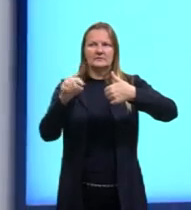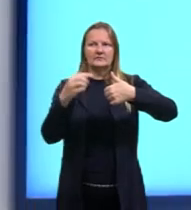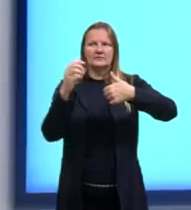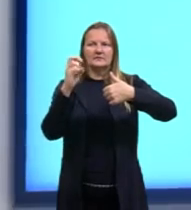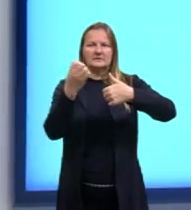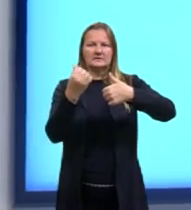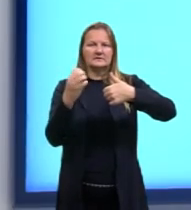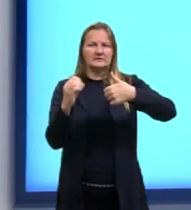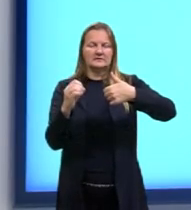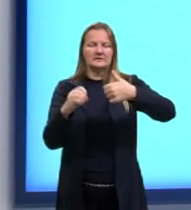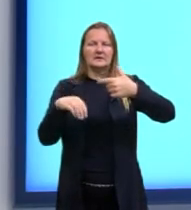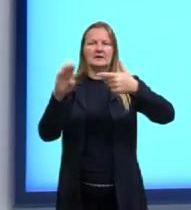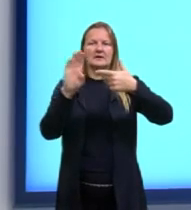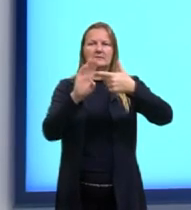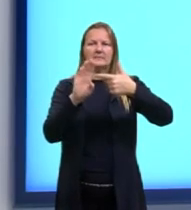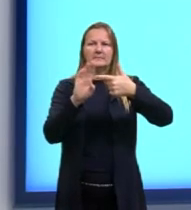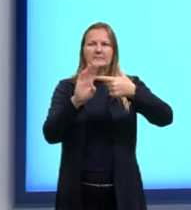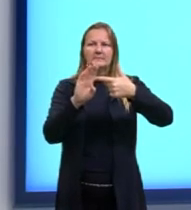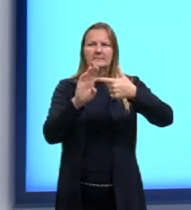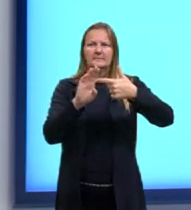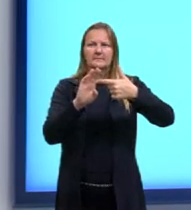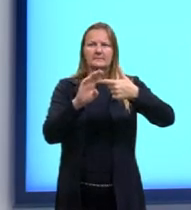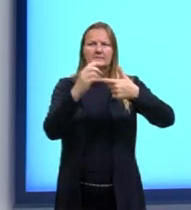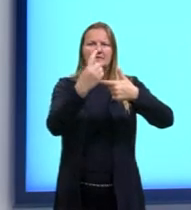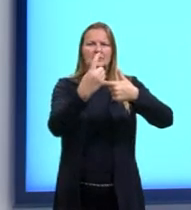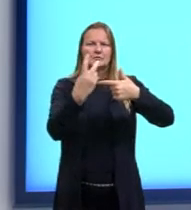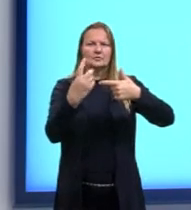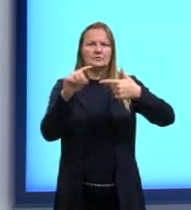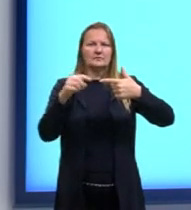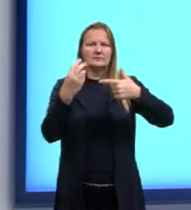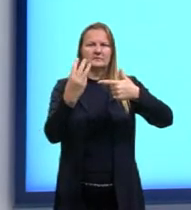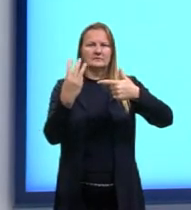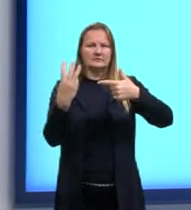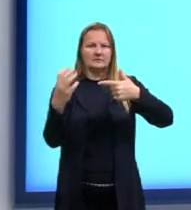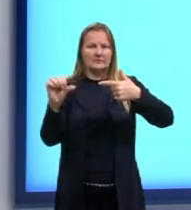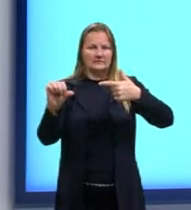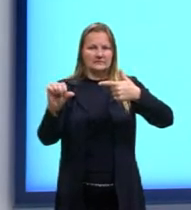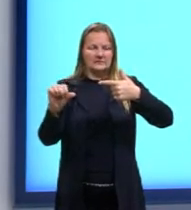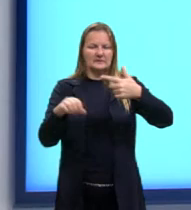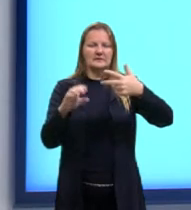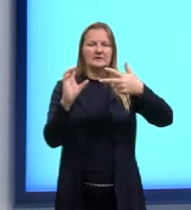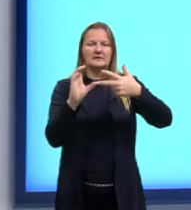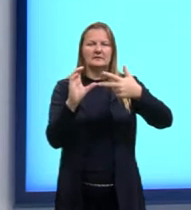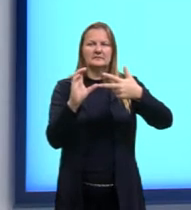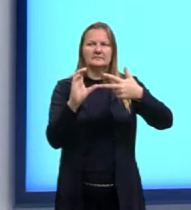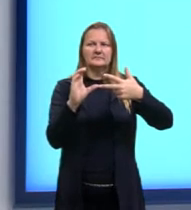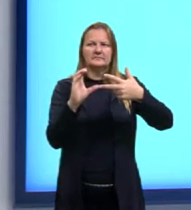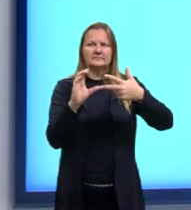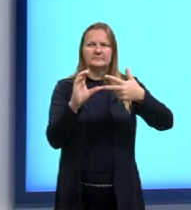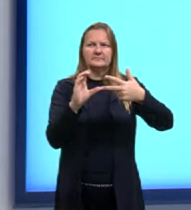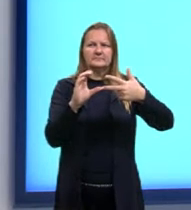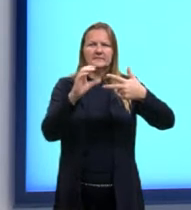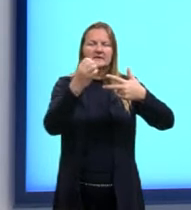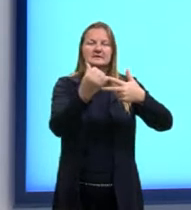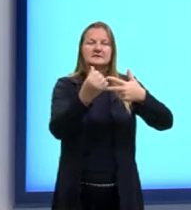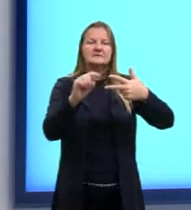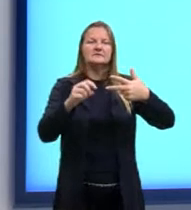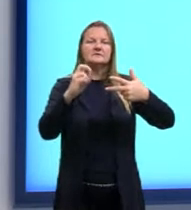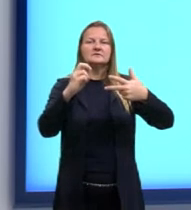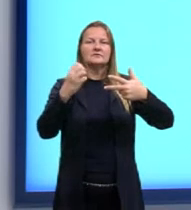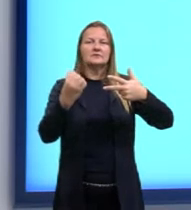153,60 letra B 12,39 letra C